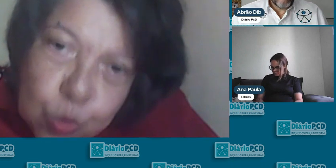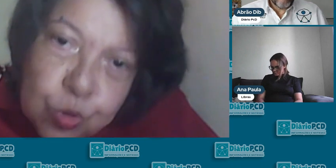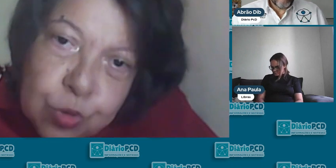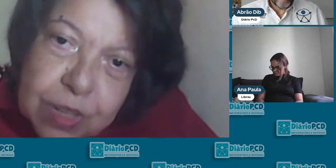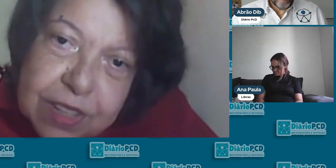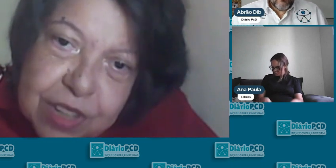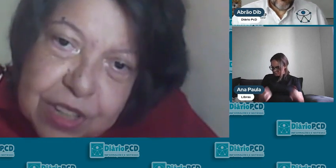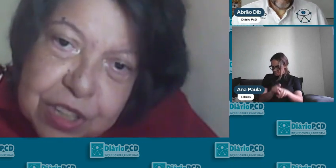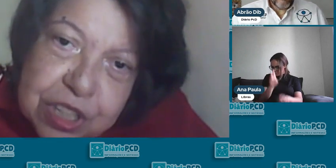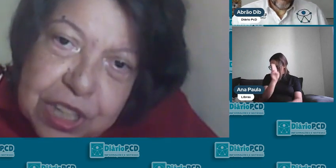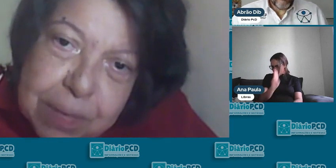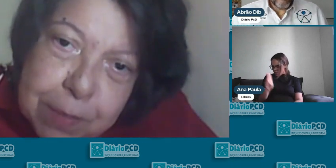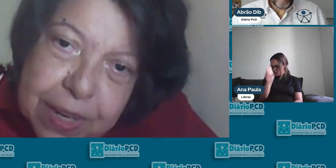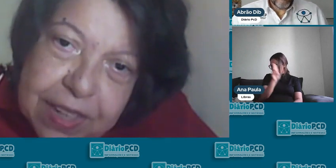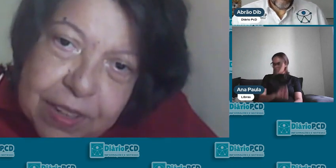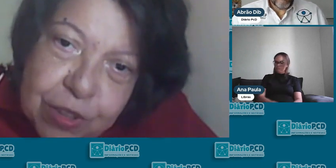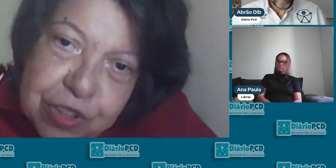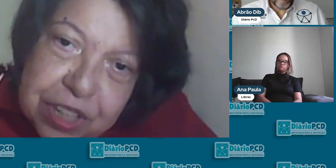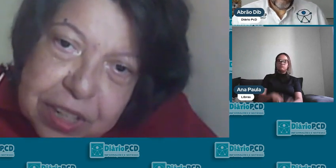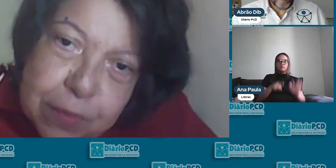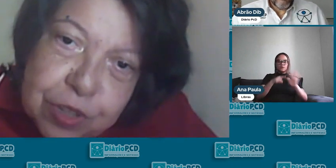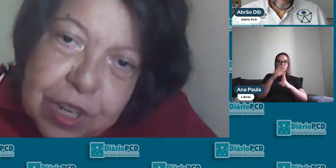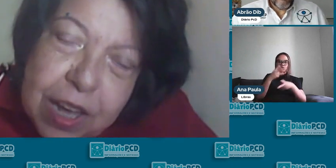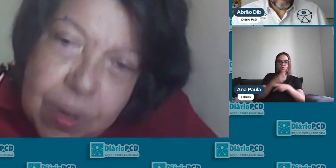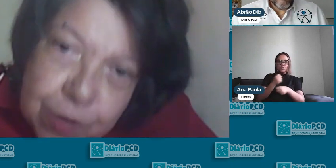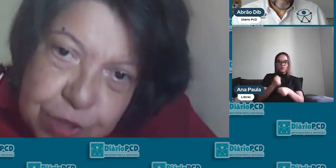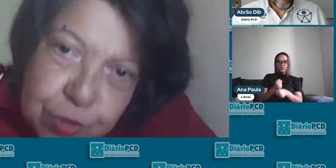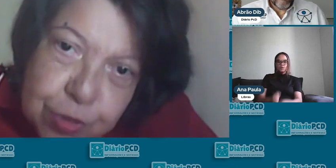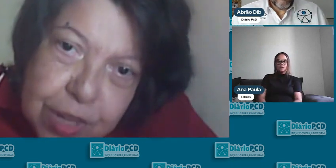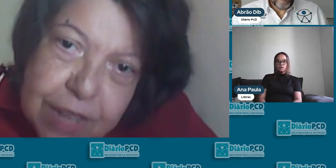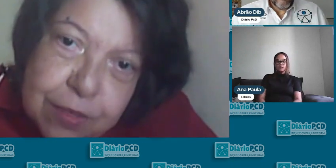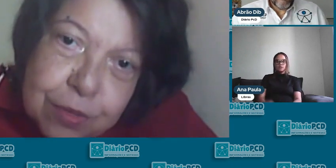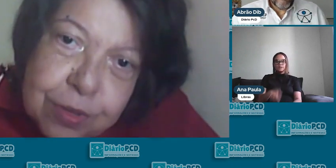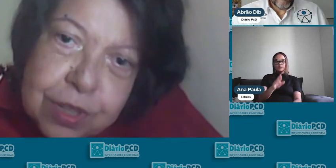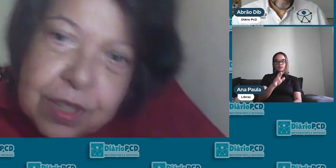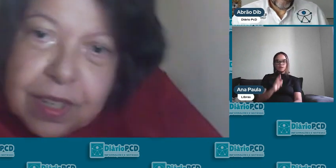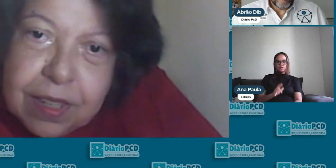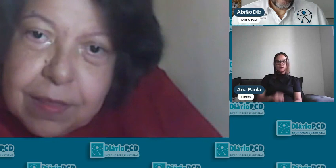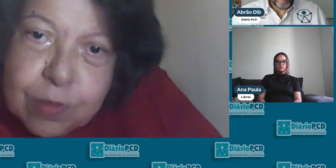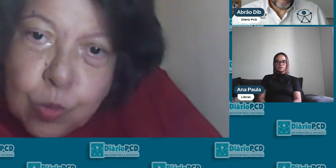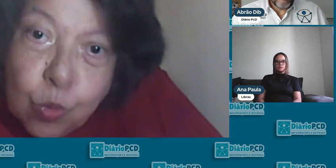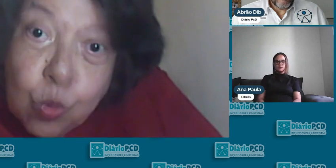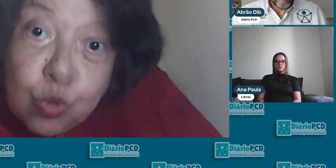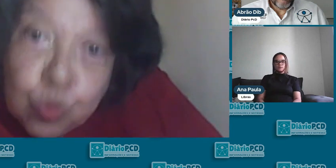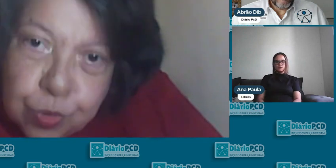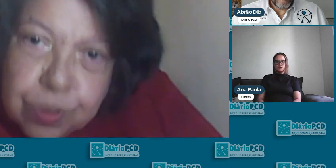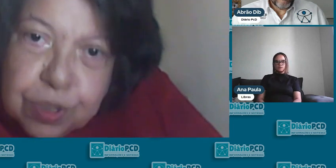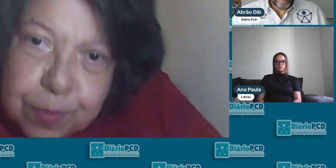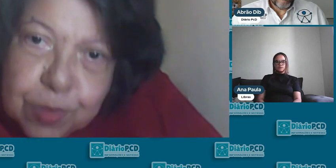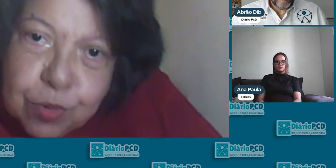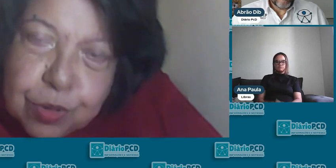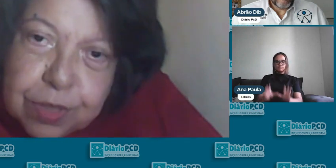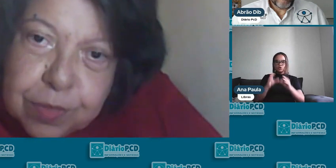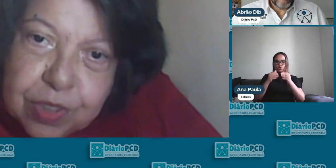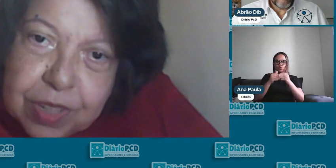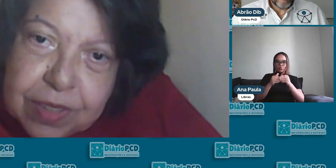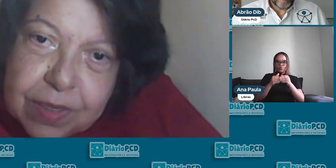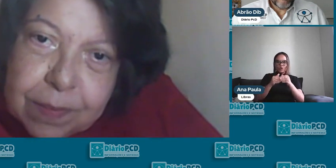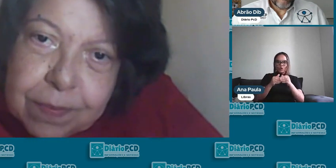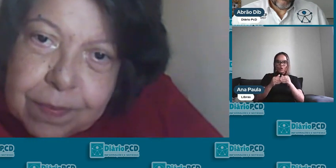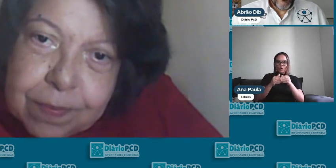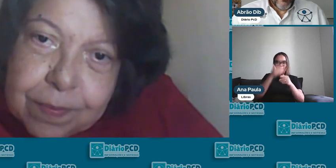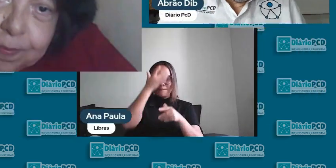o uso da estatística para que nós cheguemos a um resultado do conjunto das pessoas com